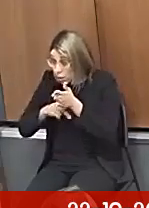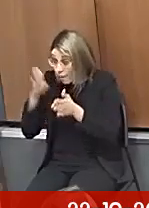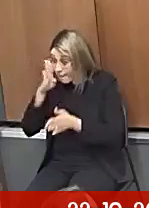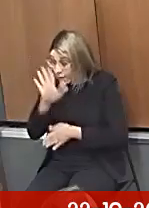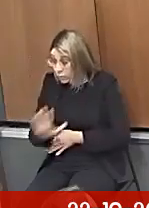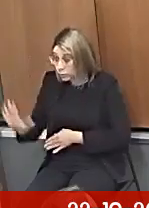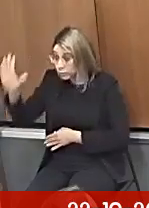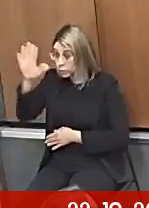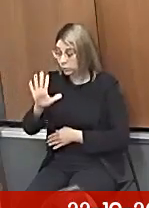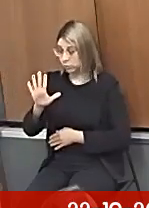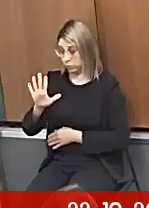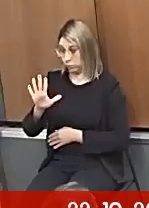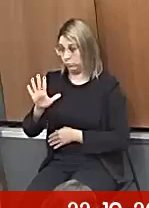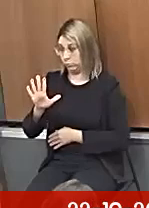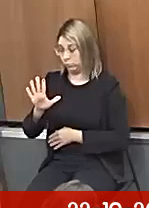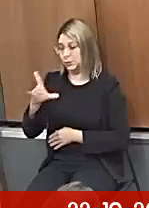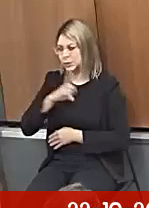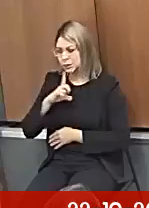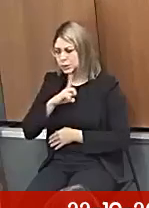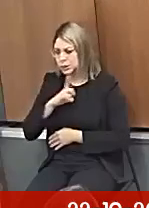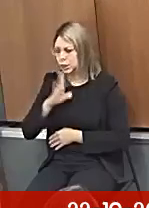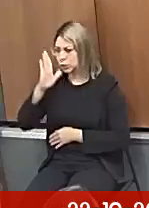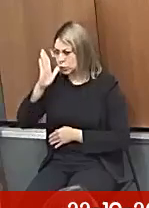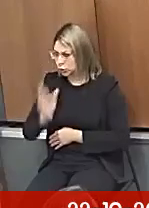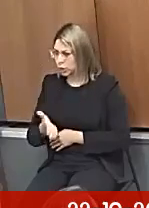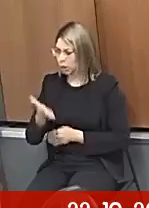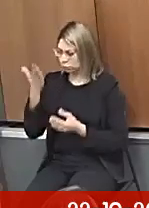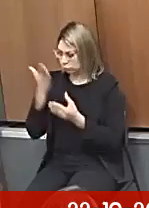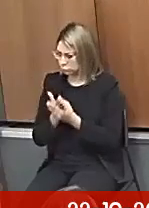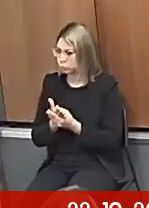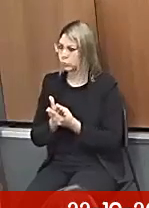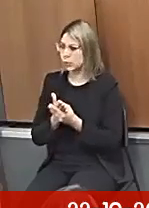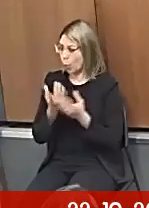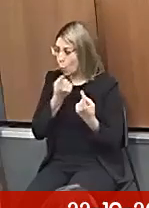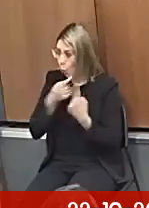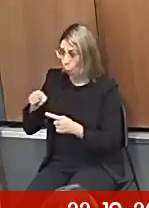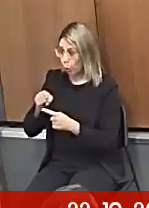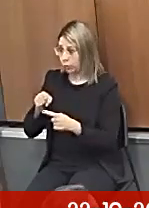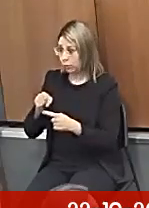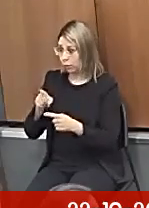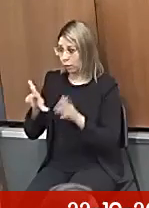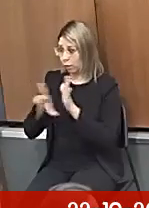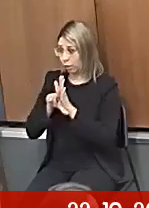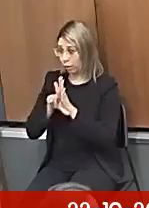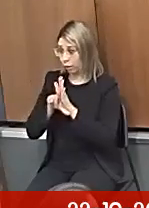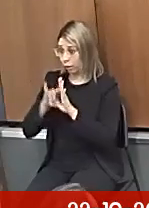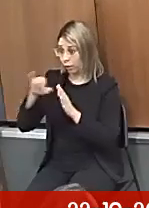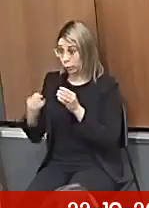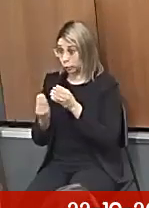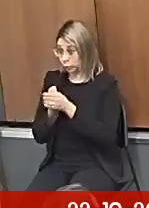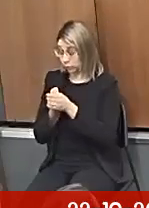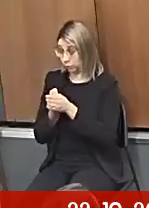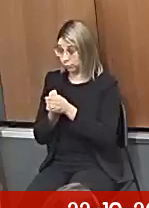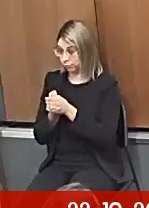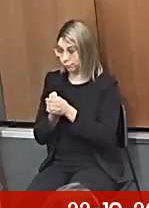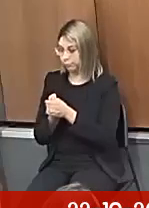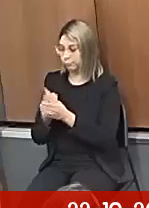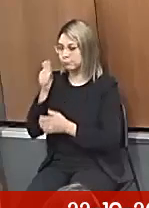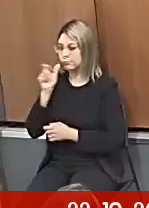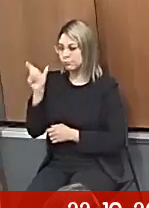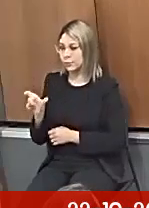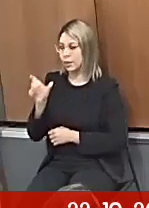Brasil que chegou a mover uma ação contra a lei de inclusão. Não estava lá a